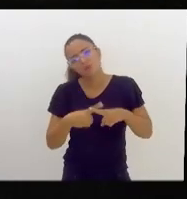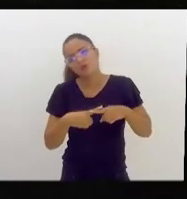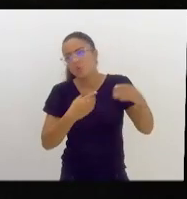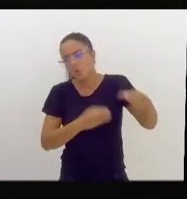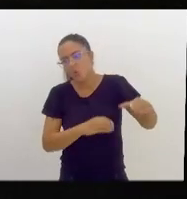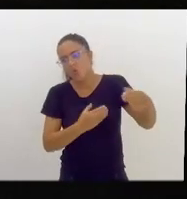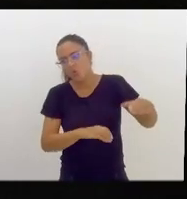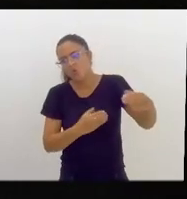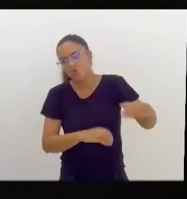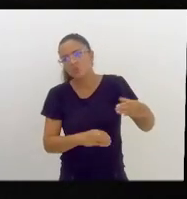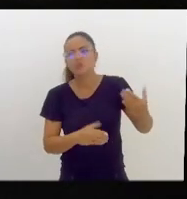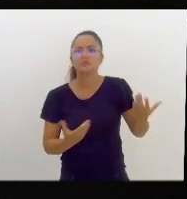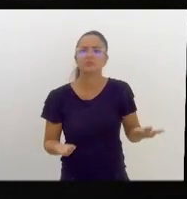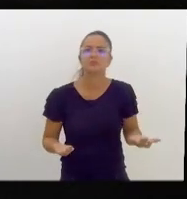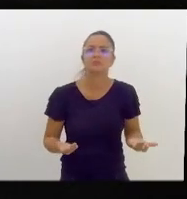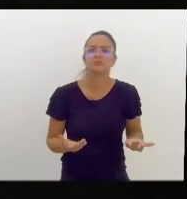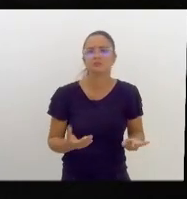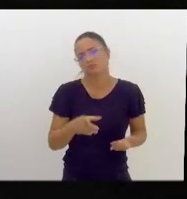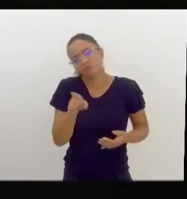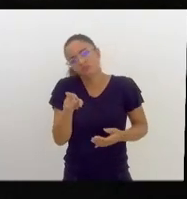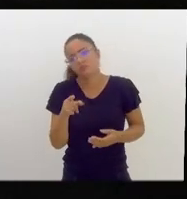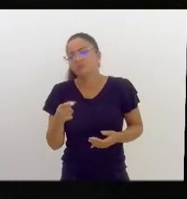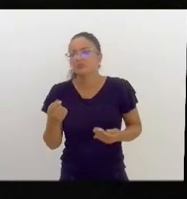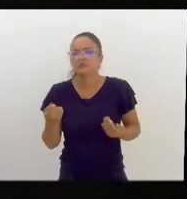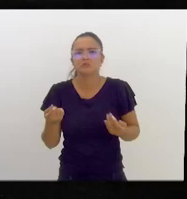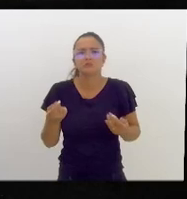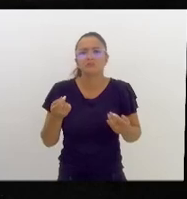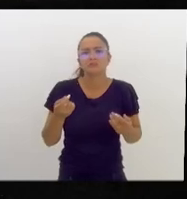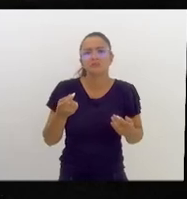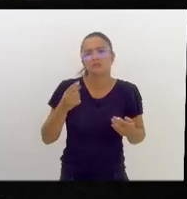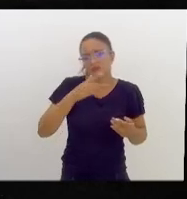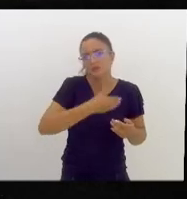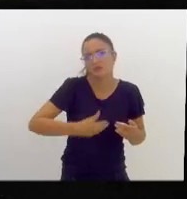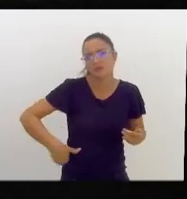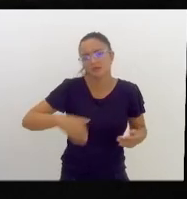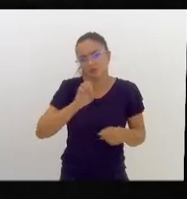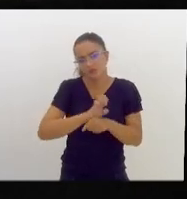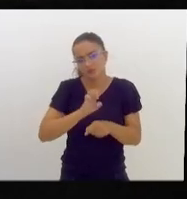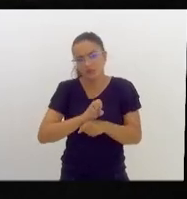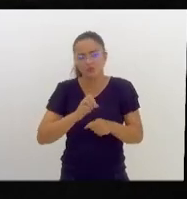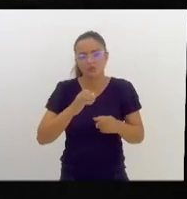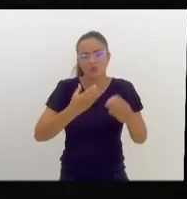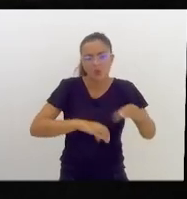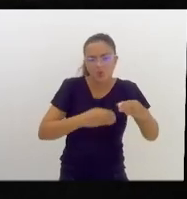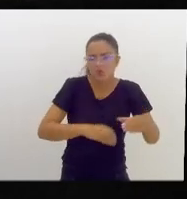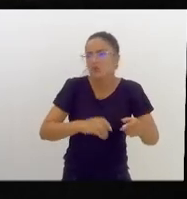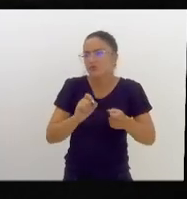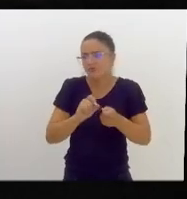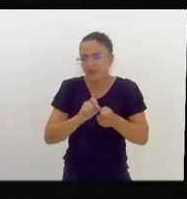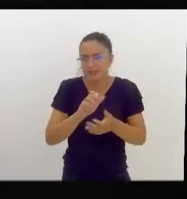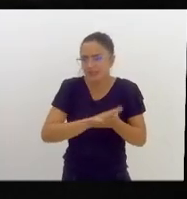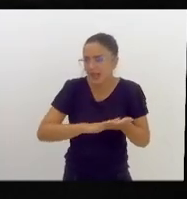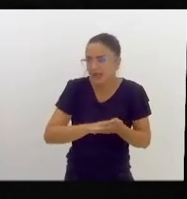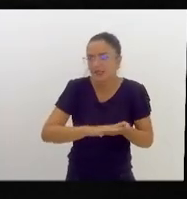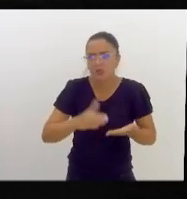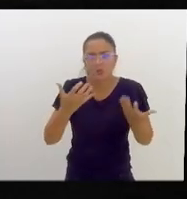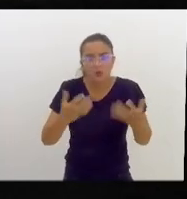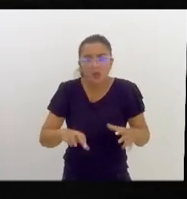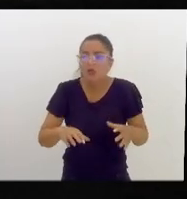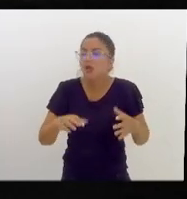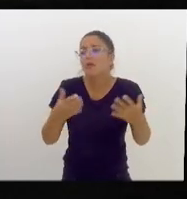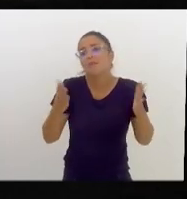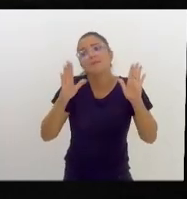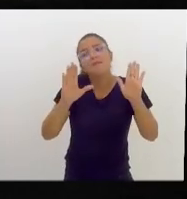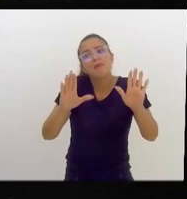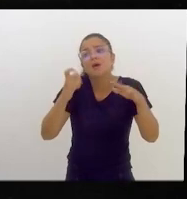uma manifestação e uma decisão do governo do estado, se não quer fazer concurso, mas tem ali